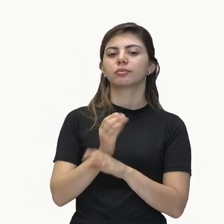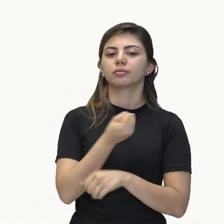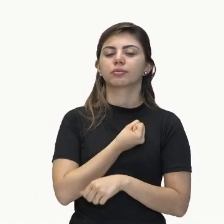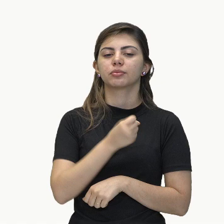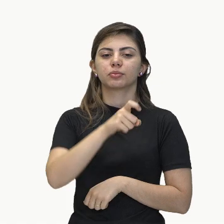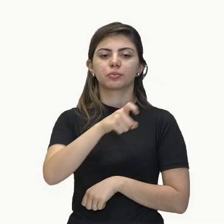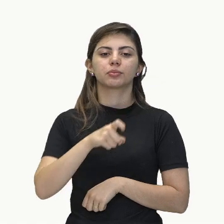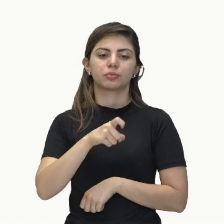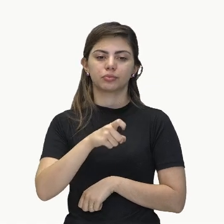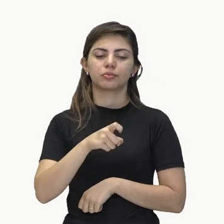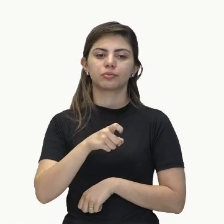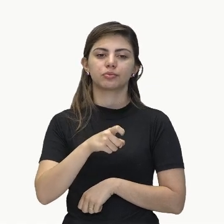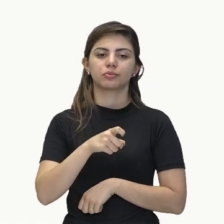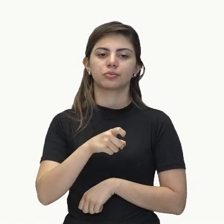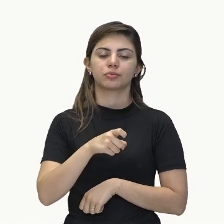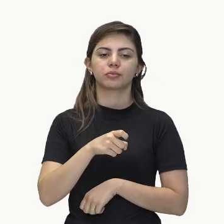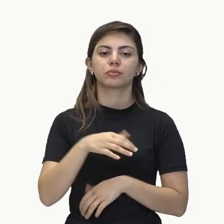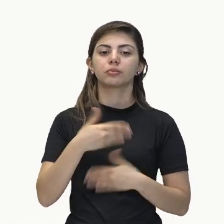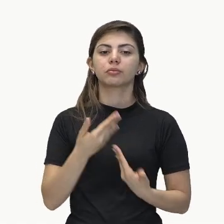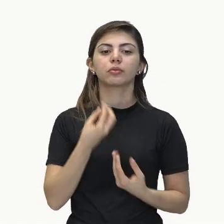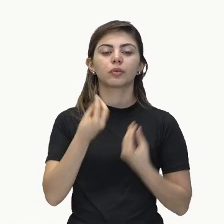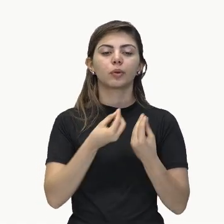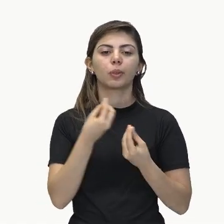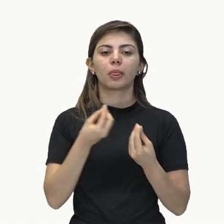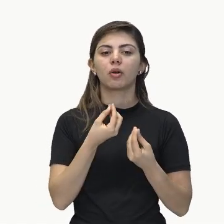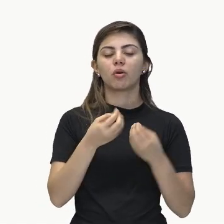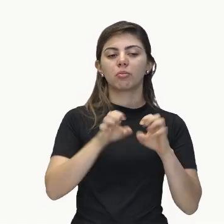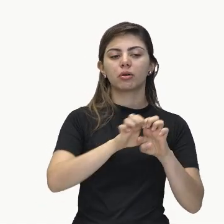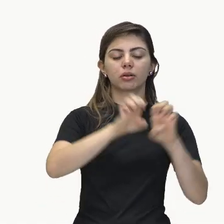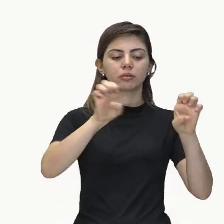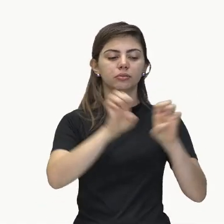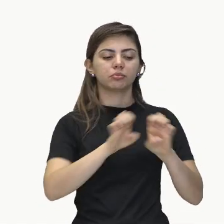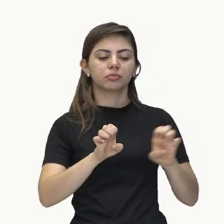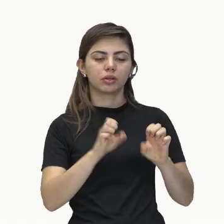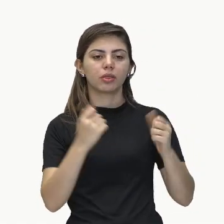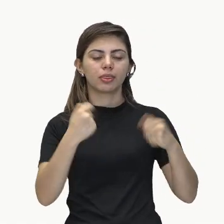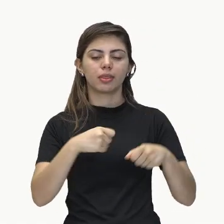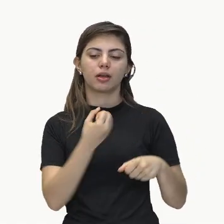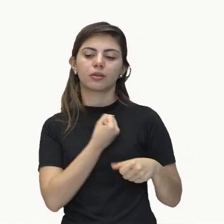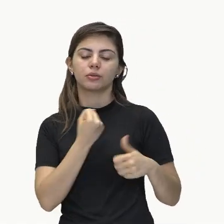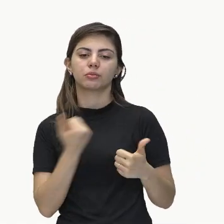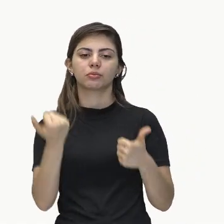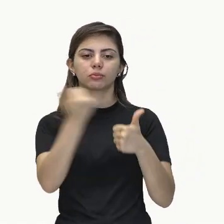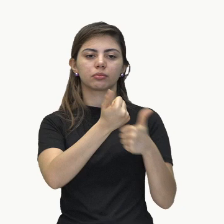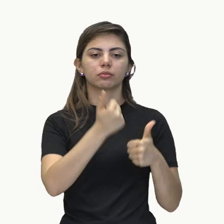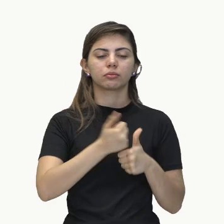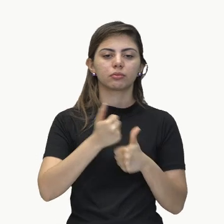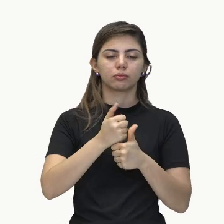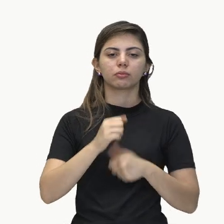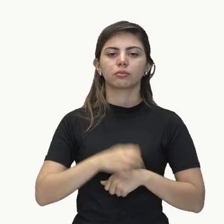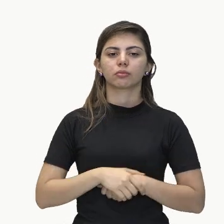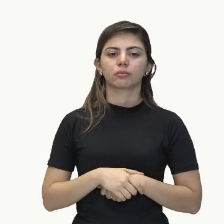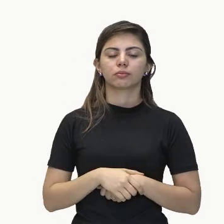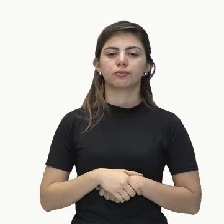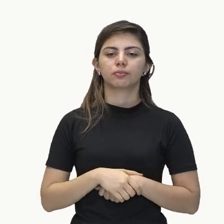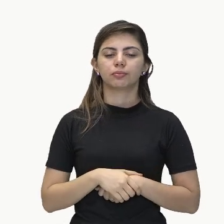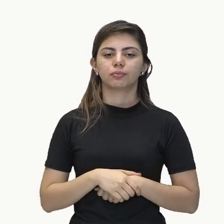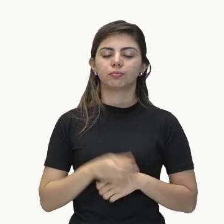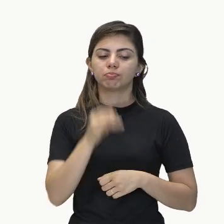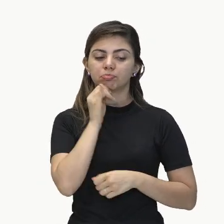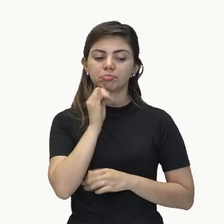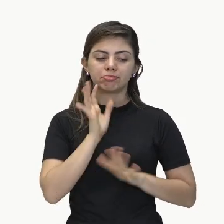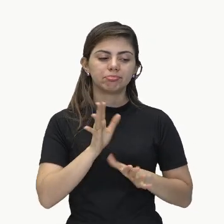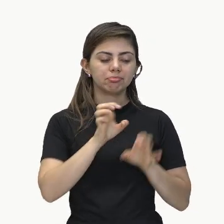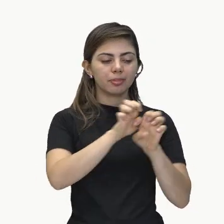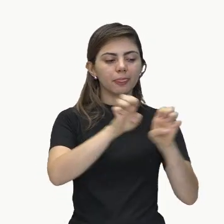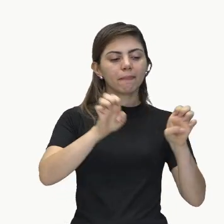eu vou fazer? Vou substituir em qualquer uma das minhas equações. Tá bom? Aqui no caso, eu vou